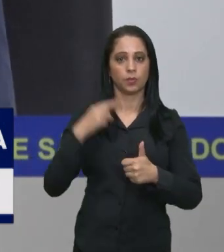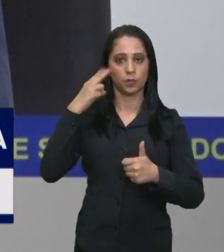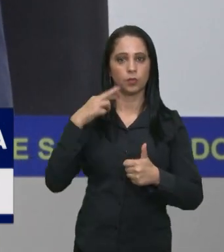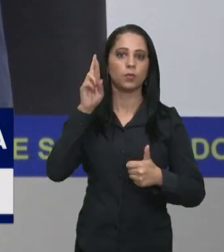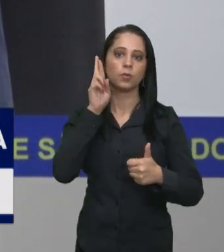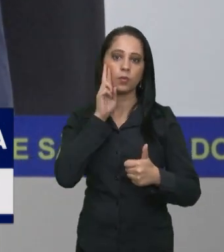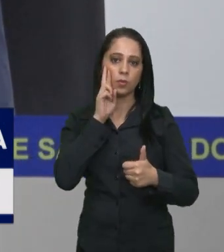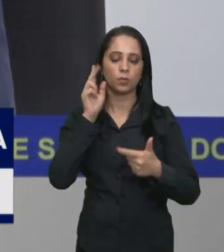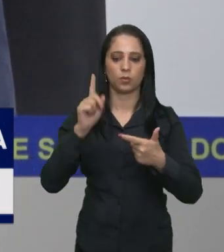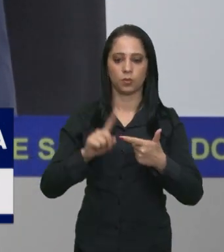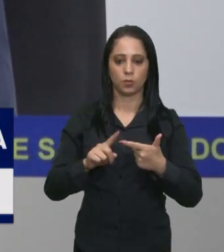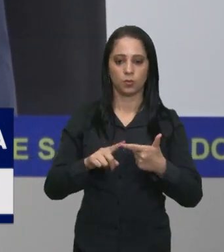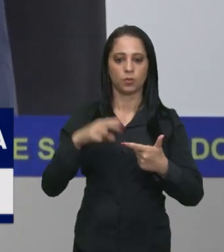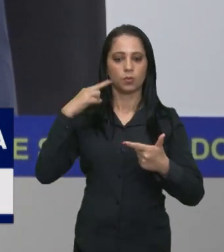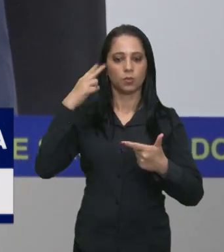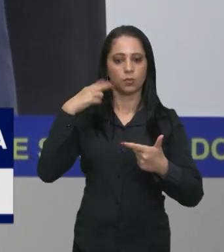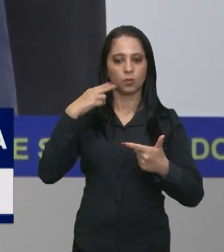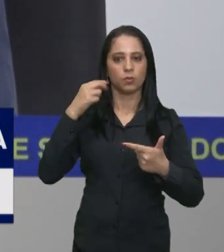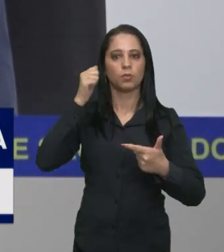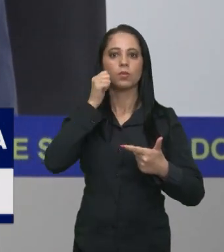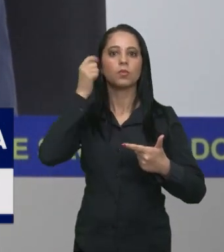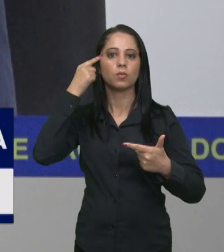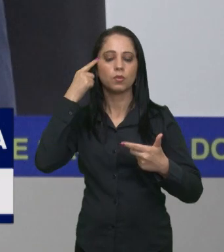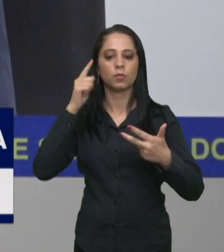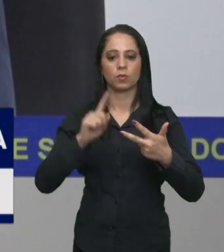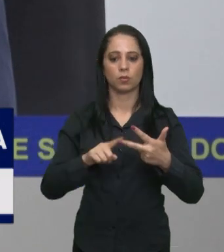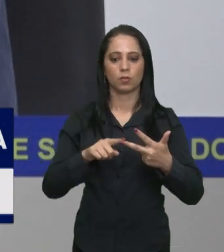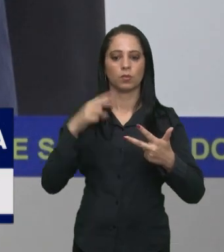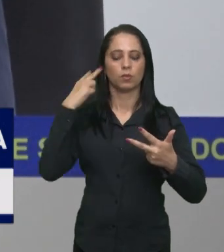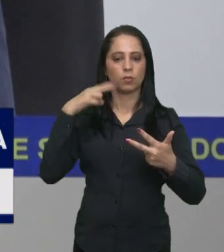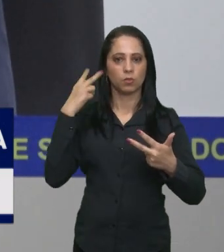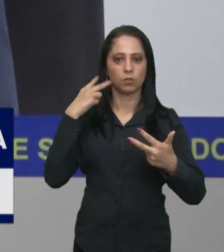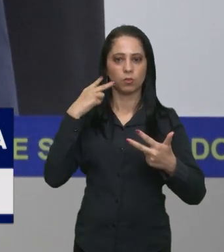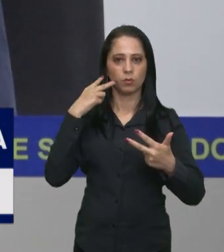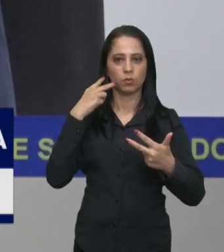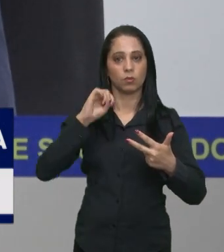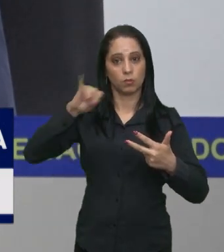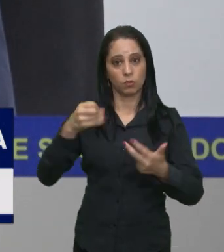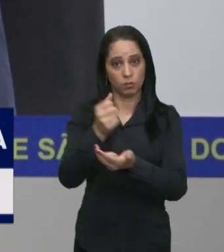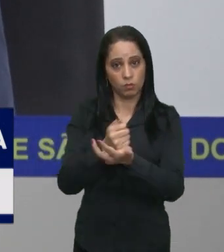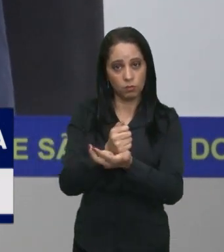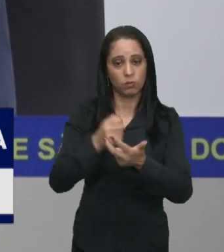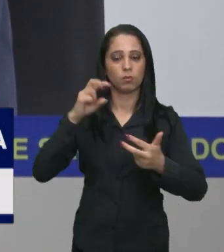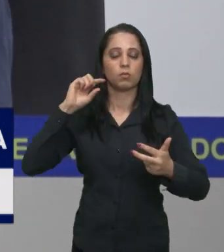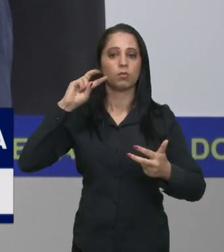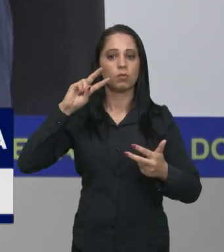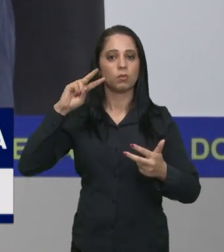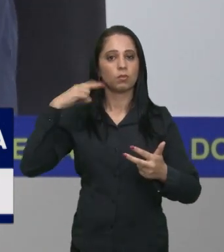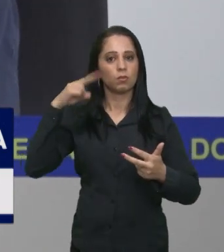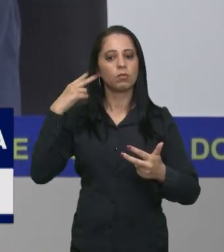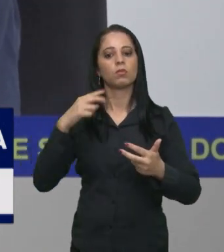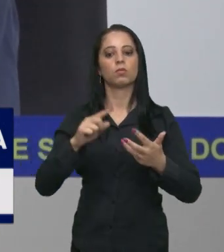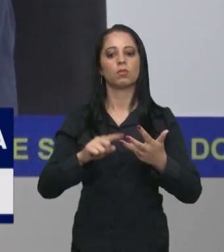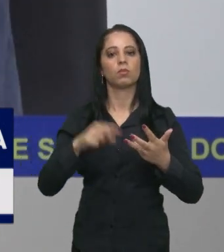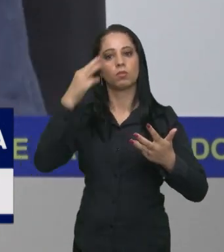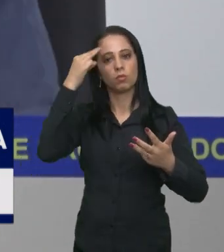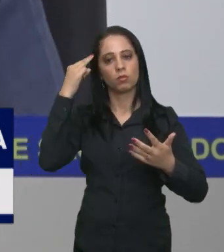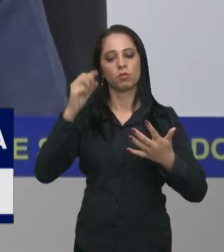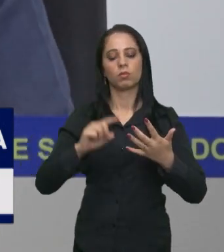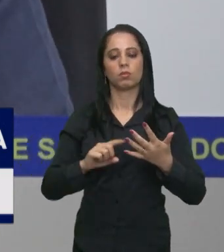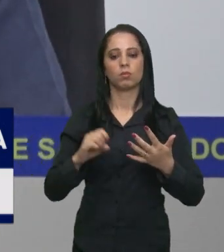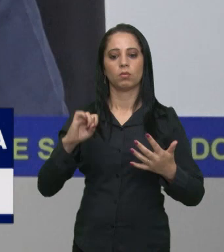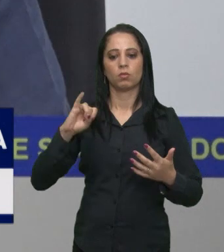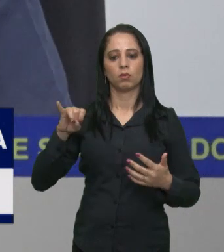Renato Santiago, vereadora Amélia Naomi, vereador Júnior da Farmácia, vereador Marcelo